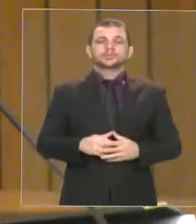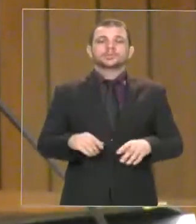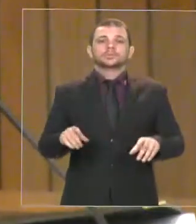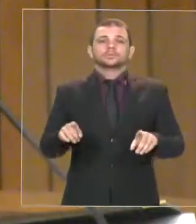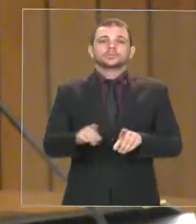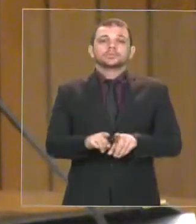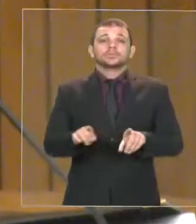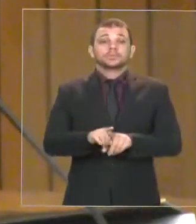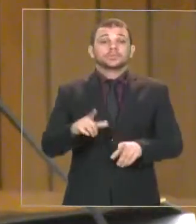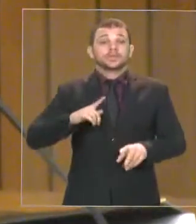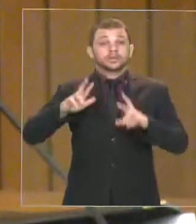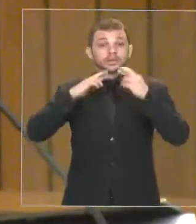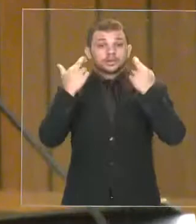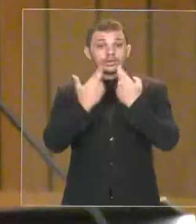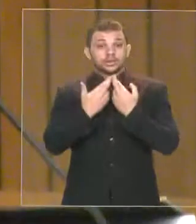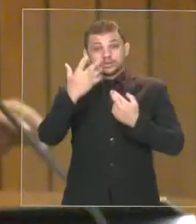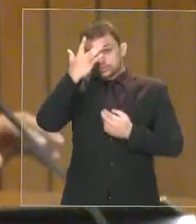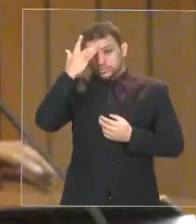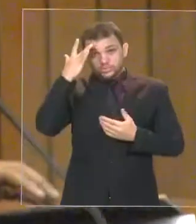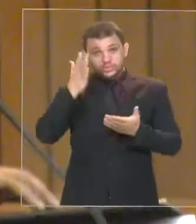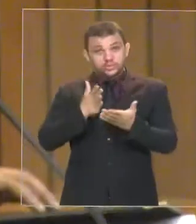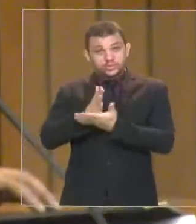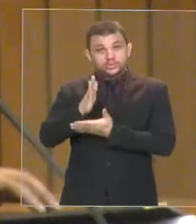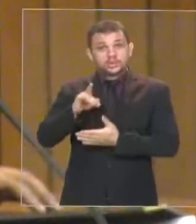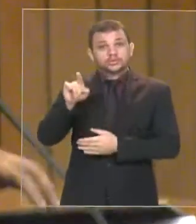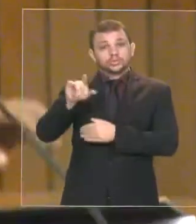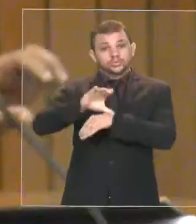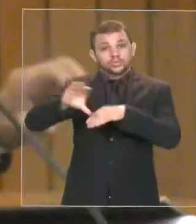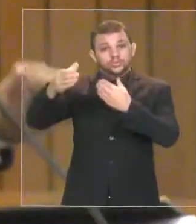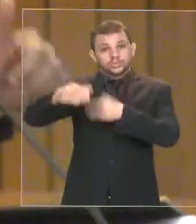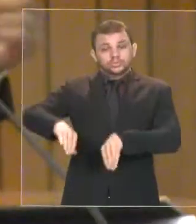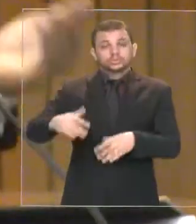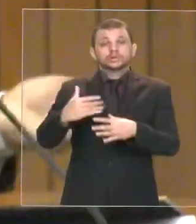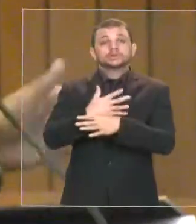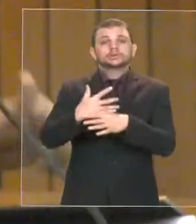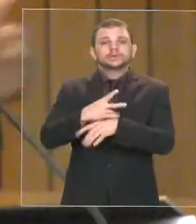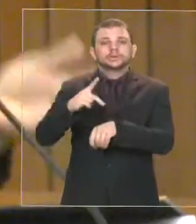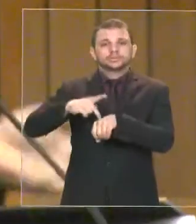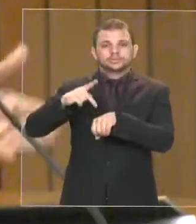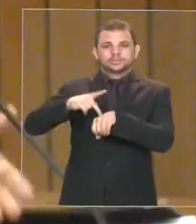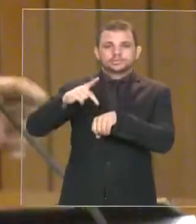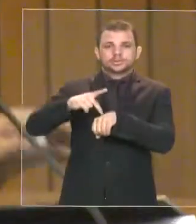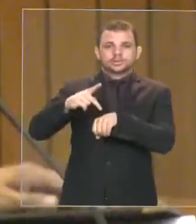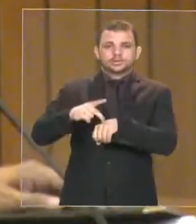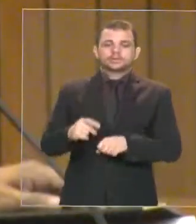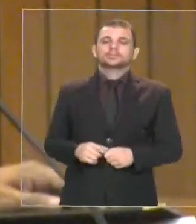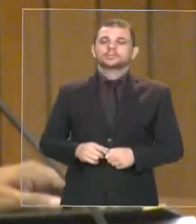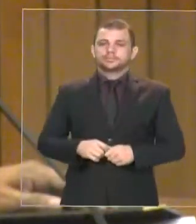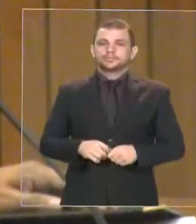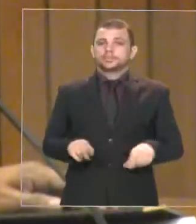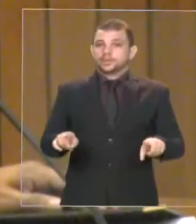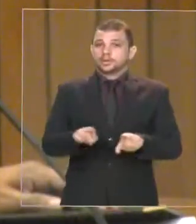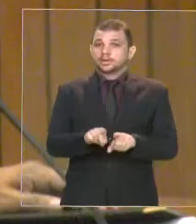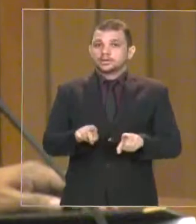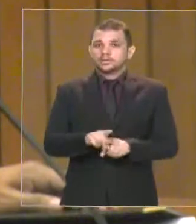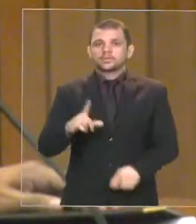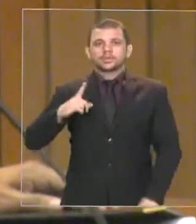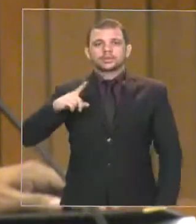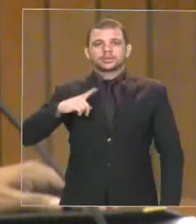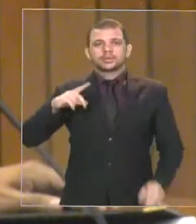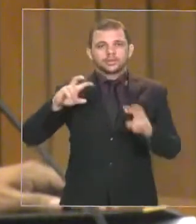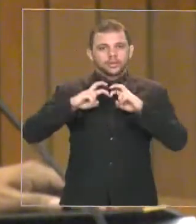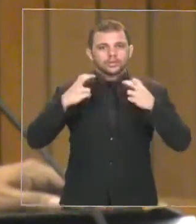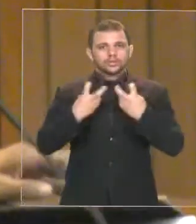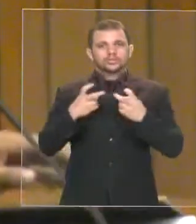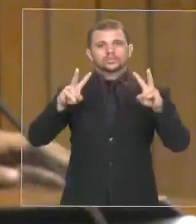os aprovados na cidade de Pindaré Mirim e temos programado agendar, através da Comissão